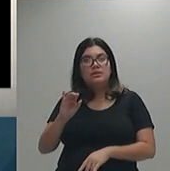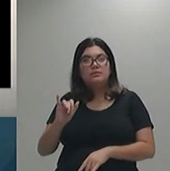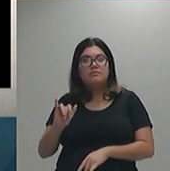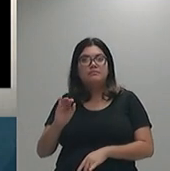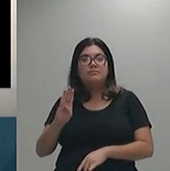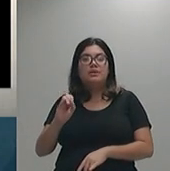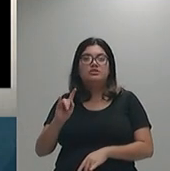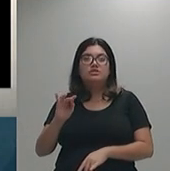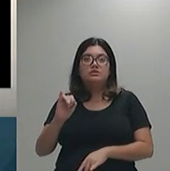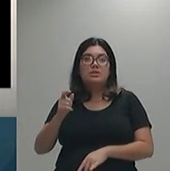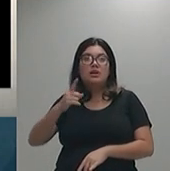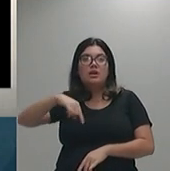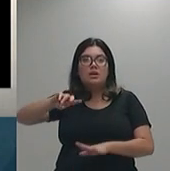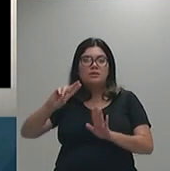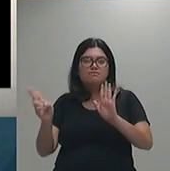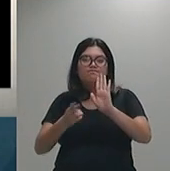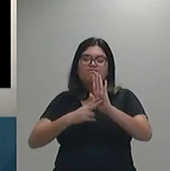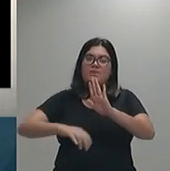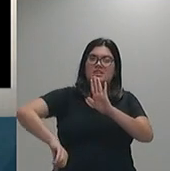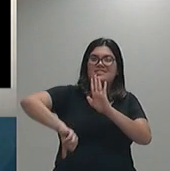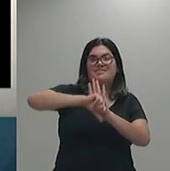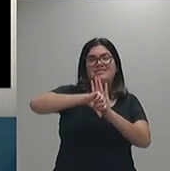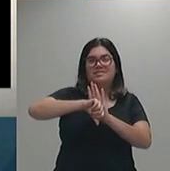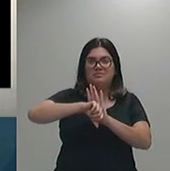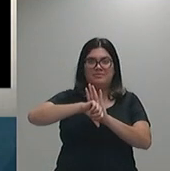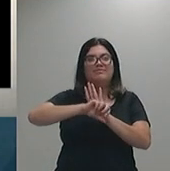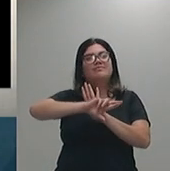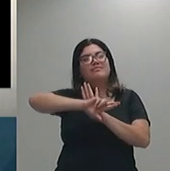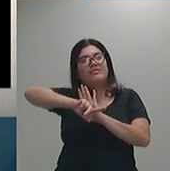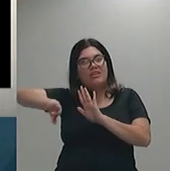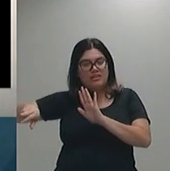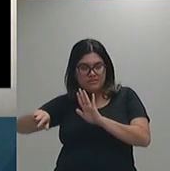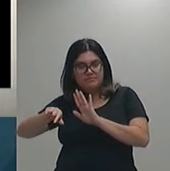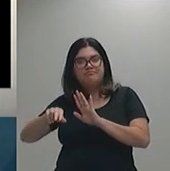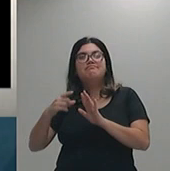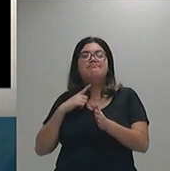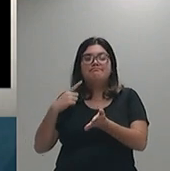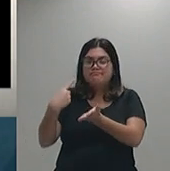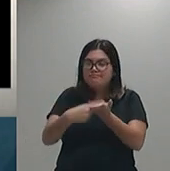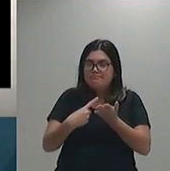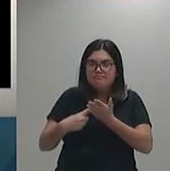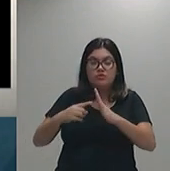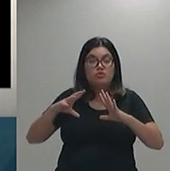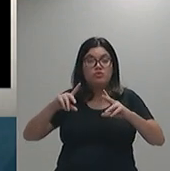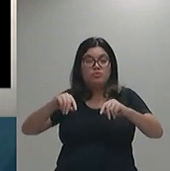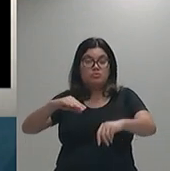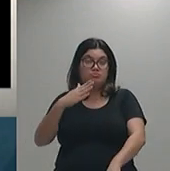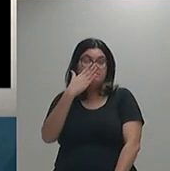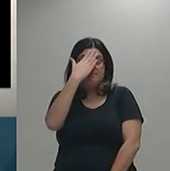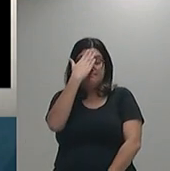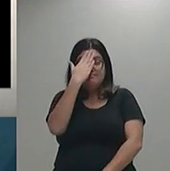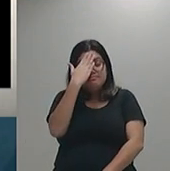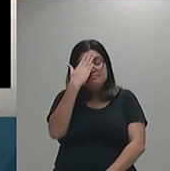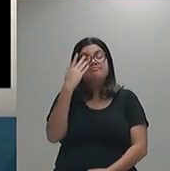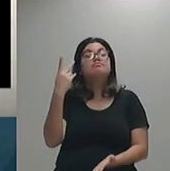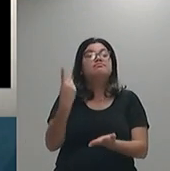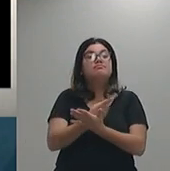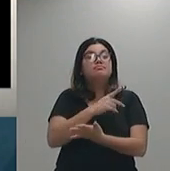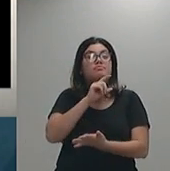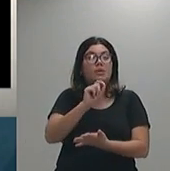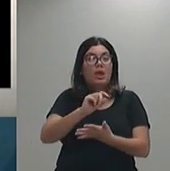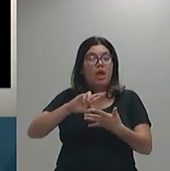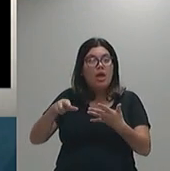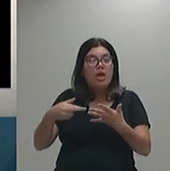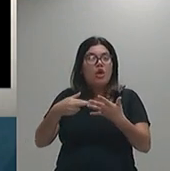de número de crimes quando esse acordo foi veio a público constatou-se que na verdade os recursos que foram utilizados